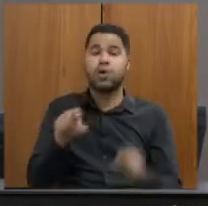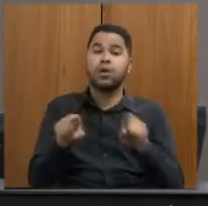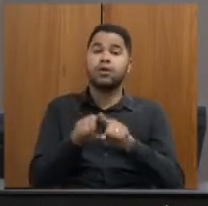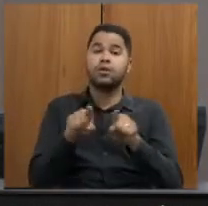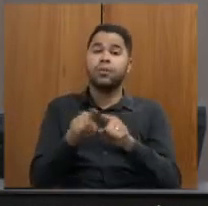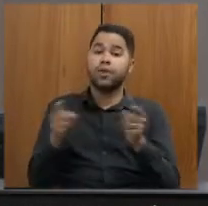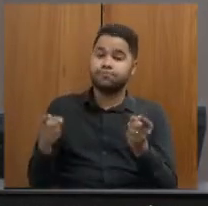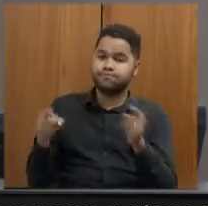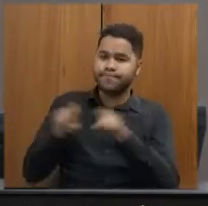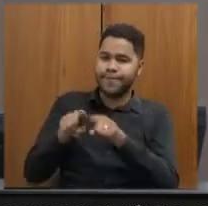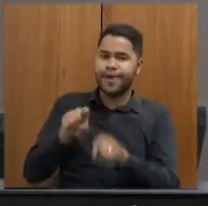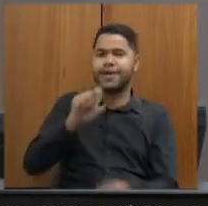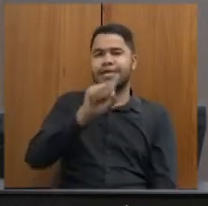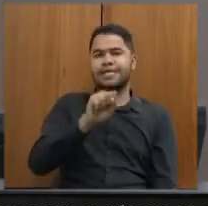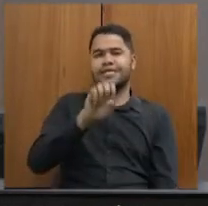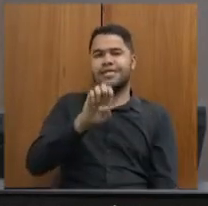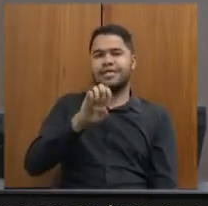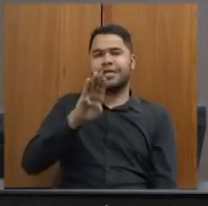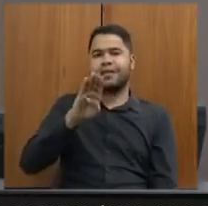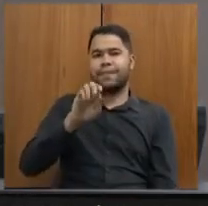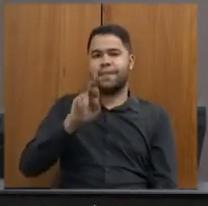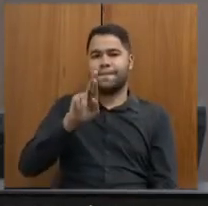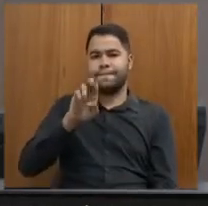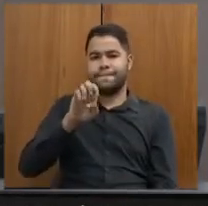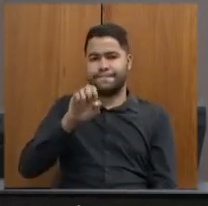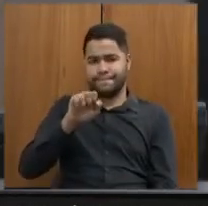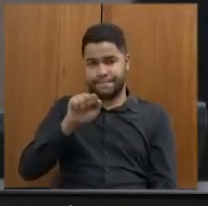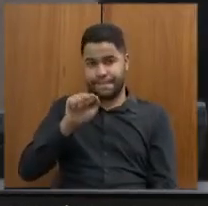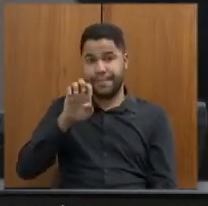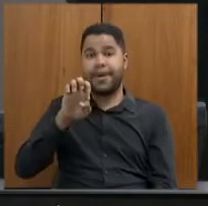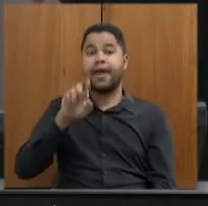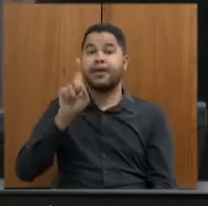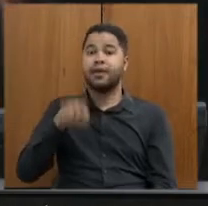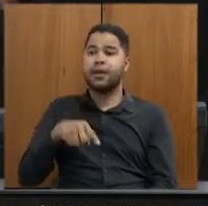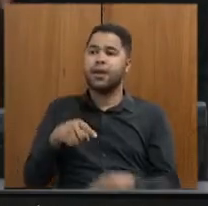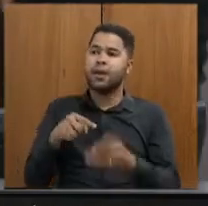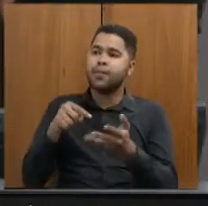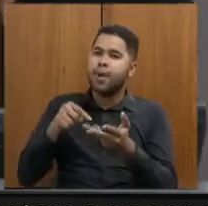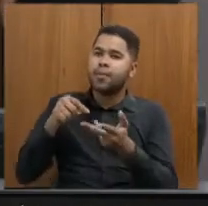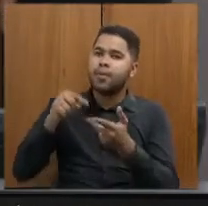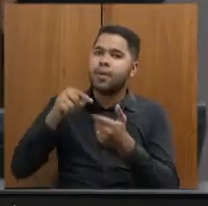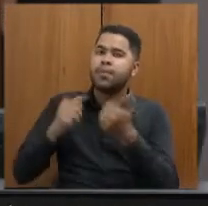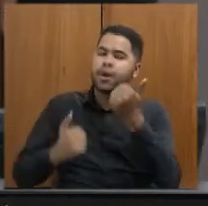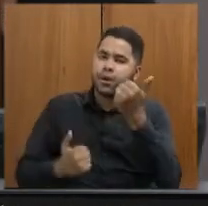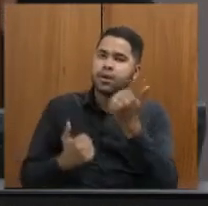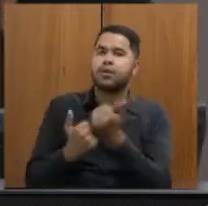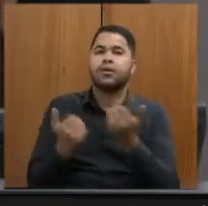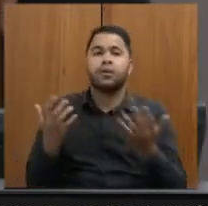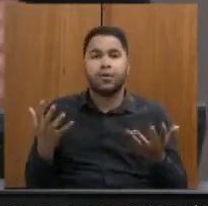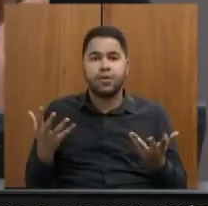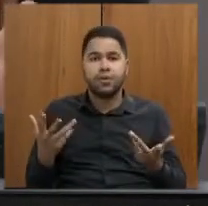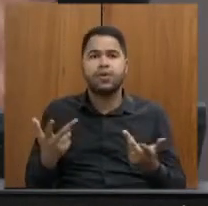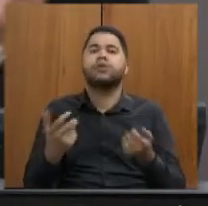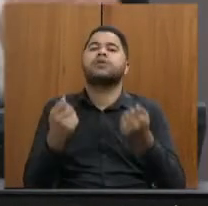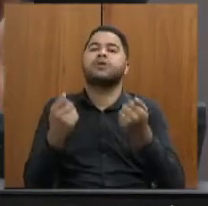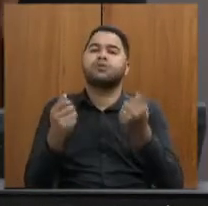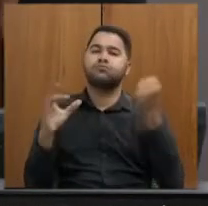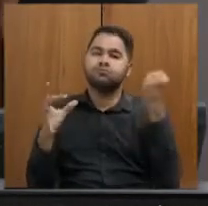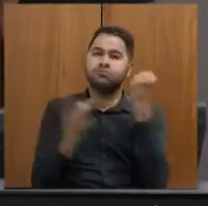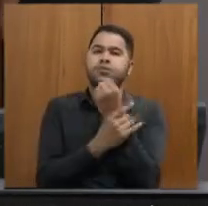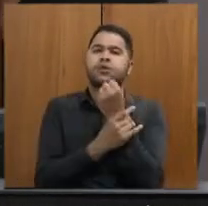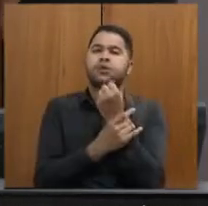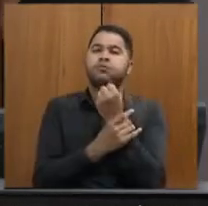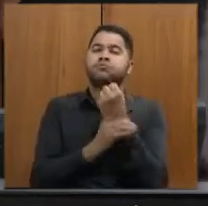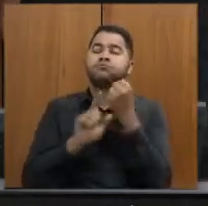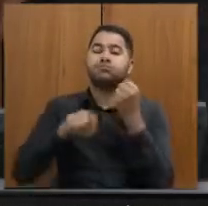trabalhar principalmente no fomento desses consórcios que vão dar sustentação e qualidade e segurança alimentar lá